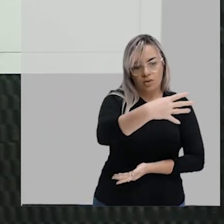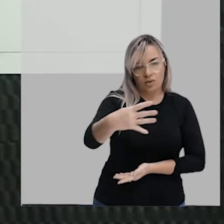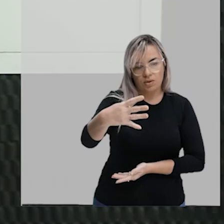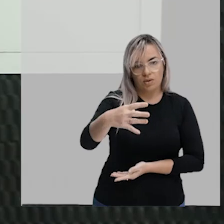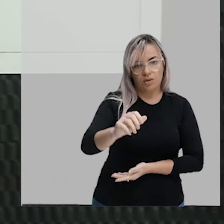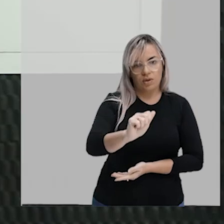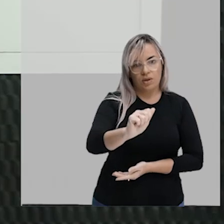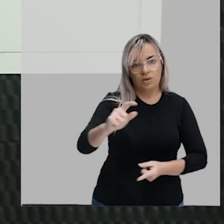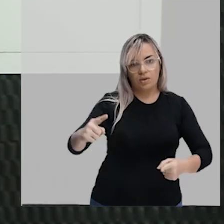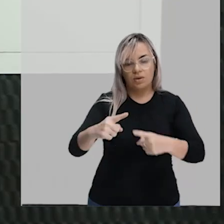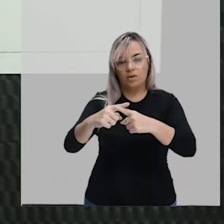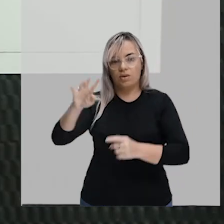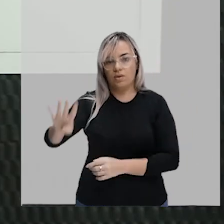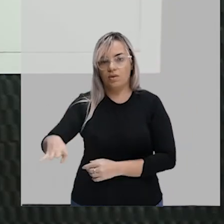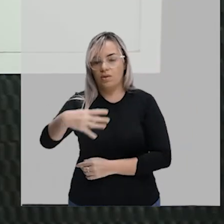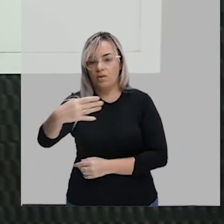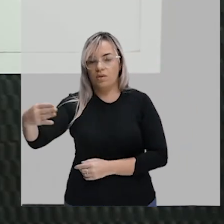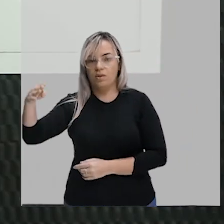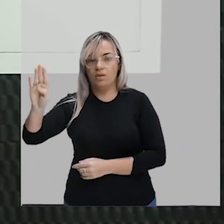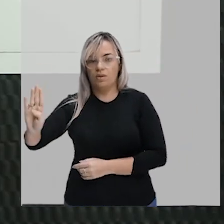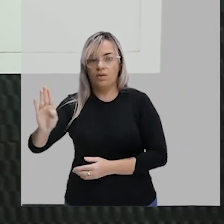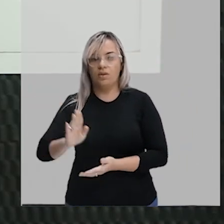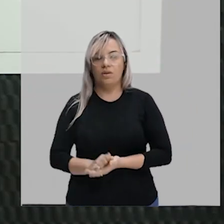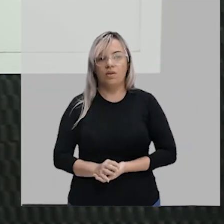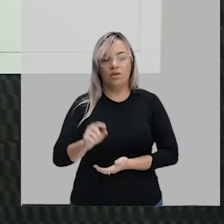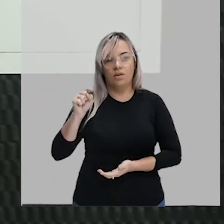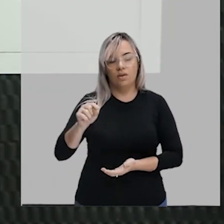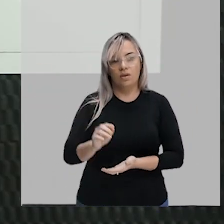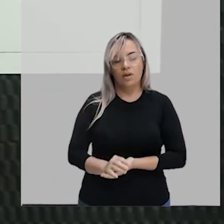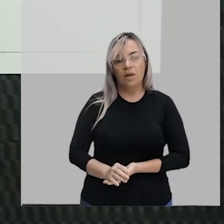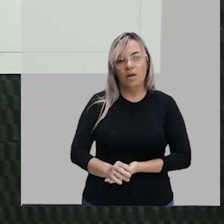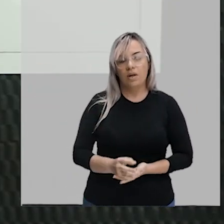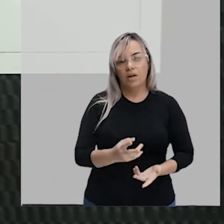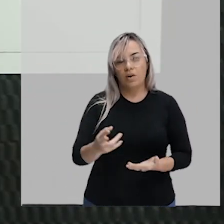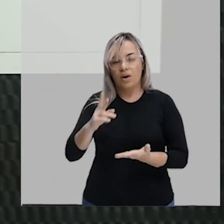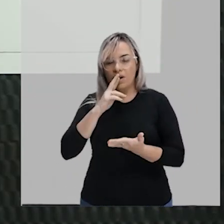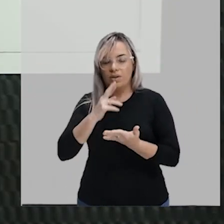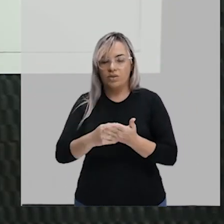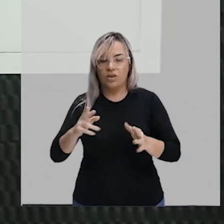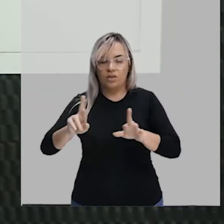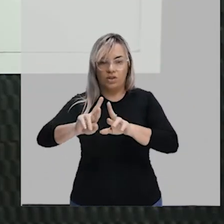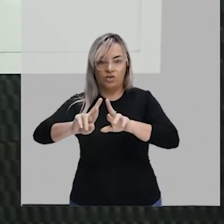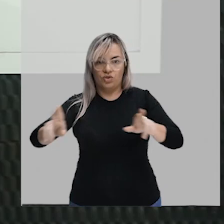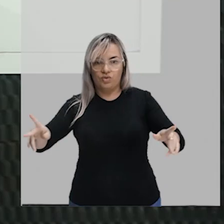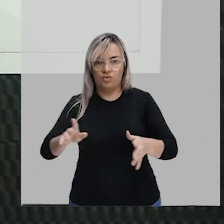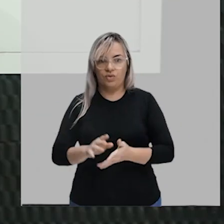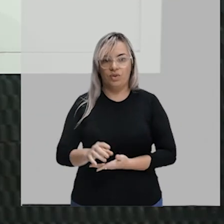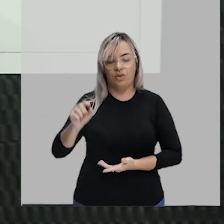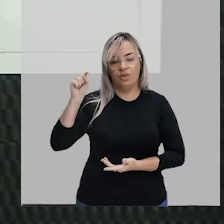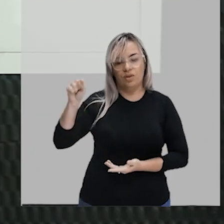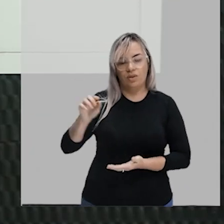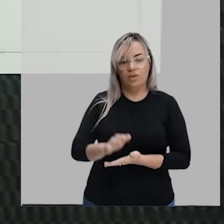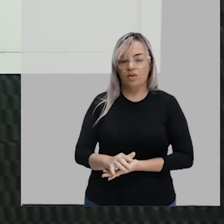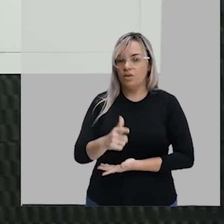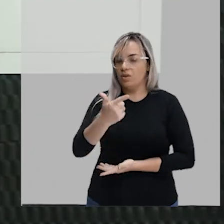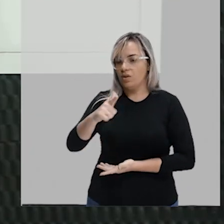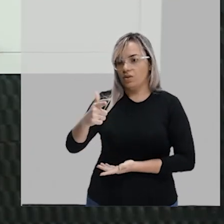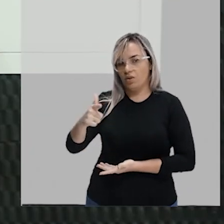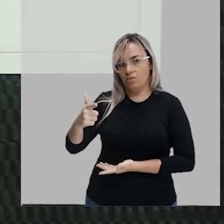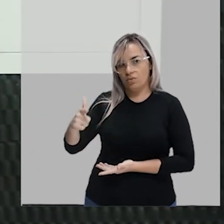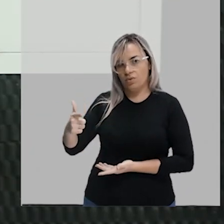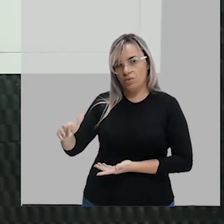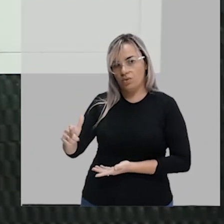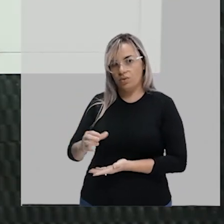B, o resultado não é a mesma coisa se eu multiplicar B pela A. Não existe a